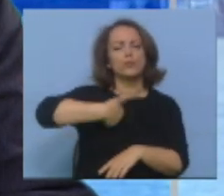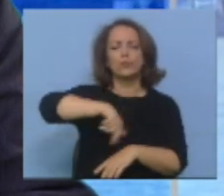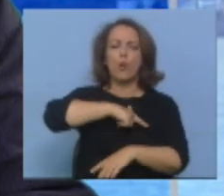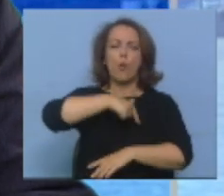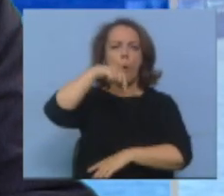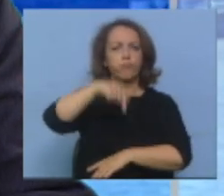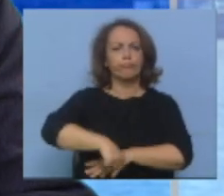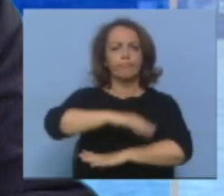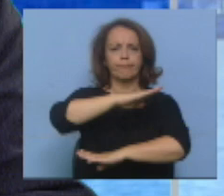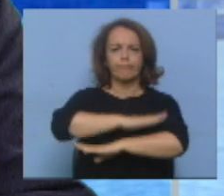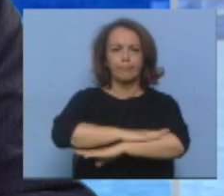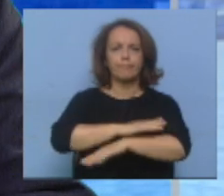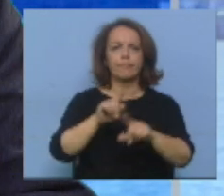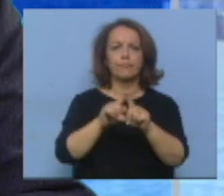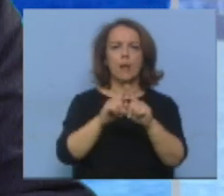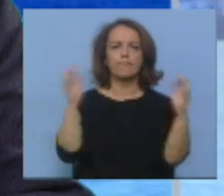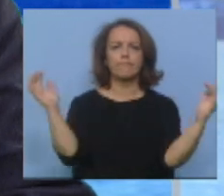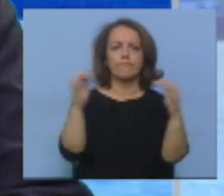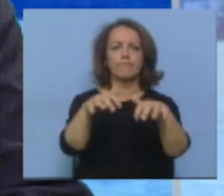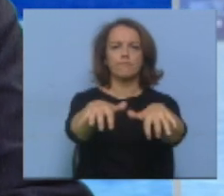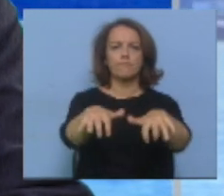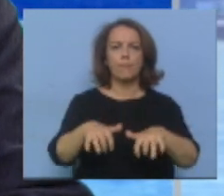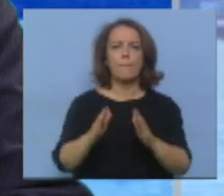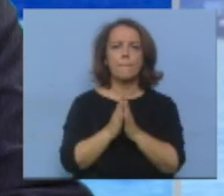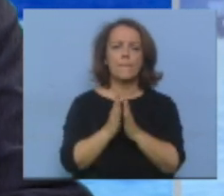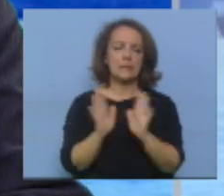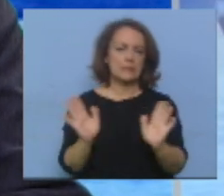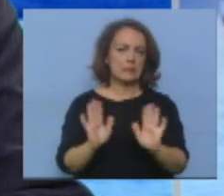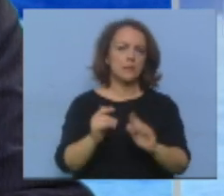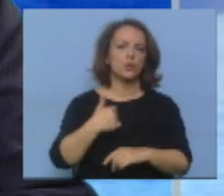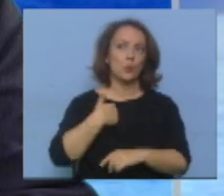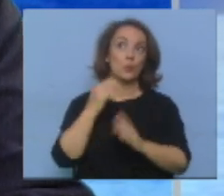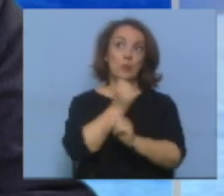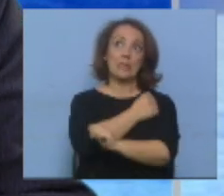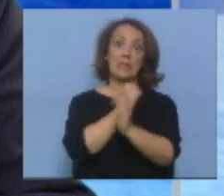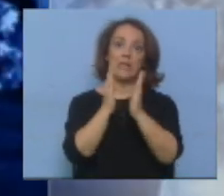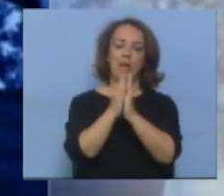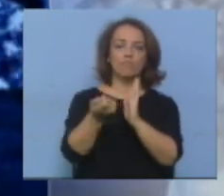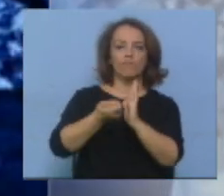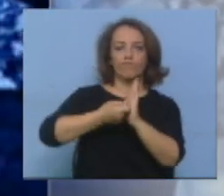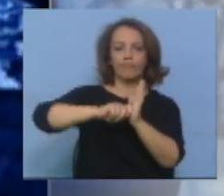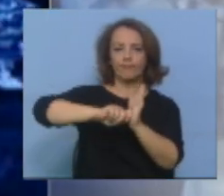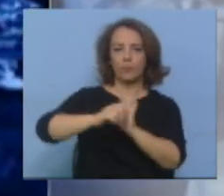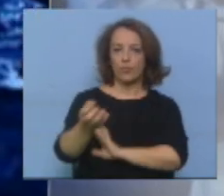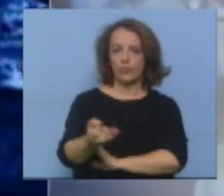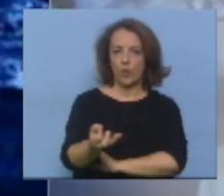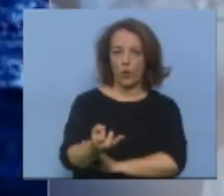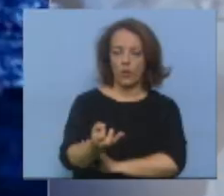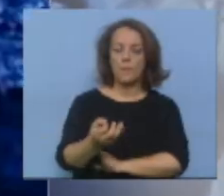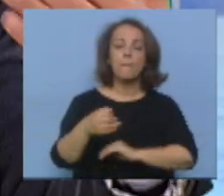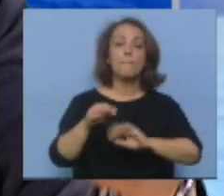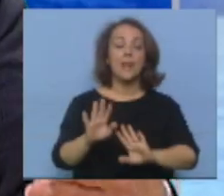de assembleias, não é, de culto. Não é? E eu tive mesmo de fechar a igreja. Tem a particularidade, como tem uma